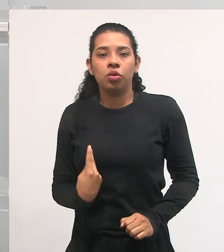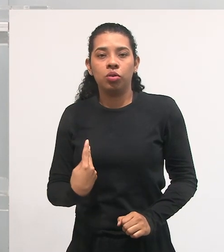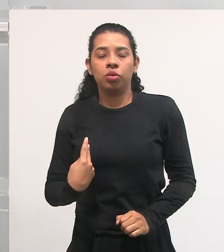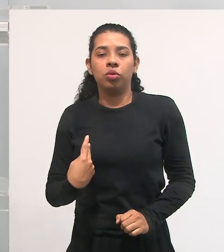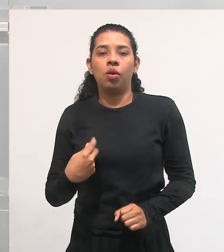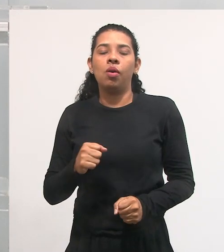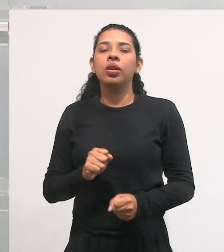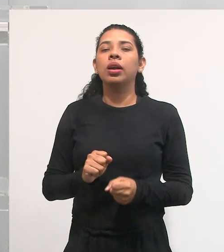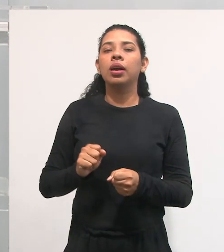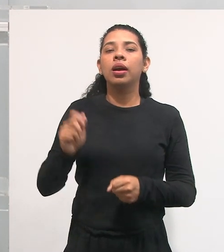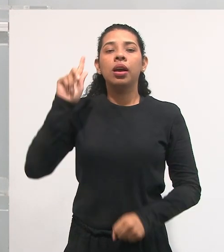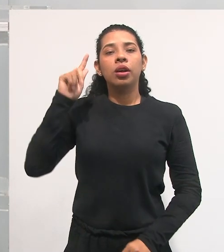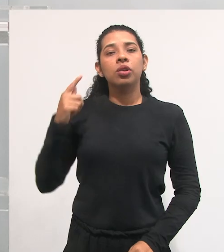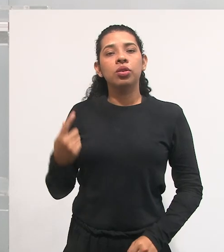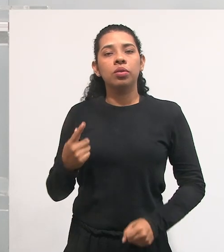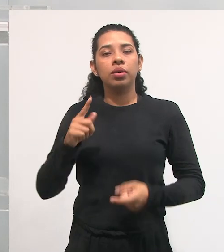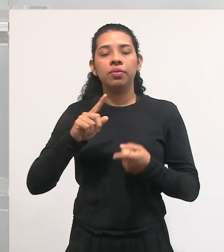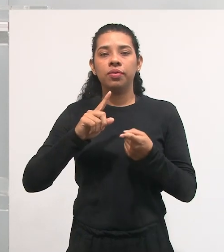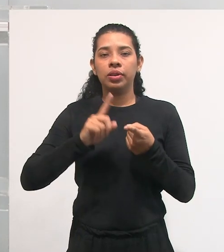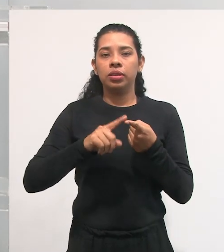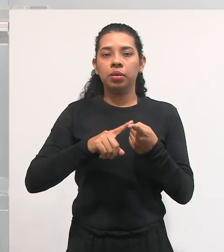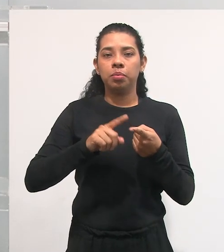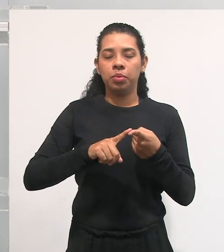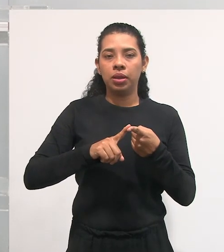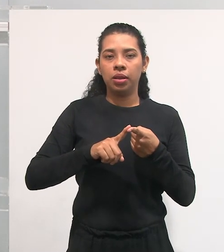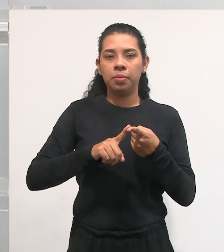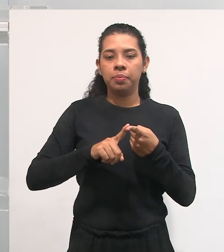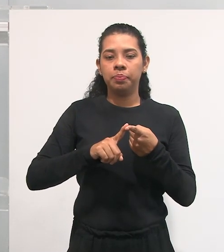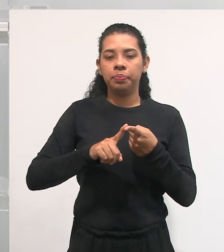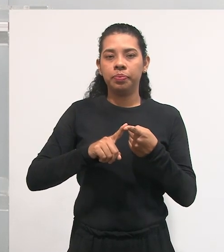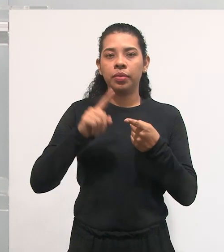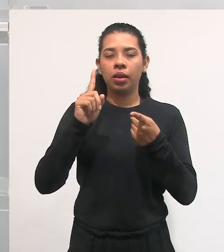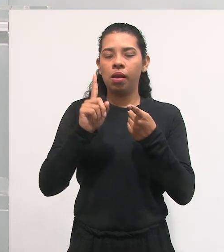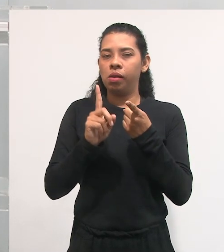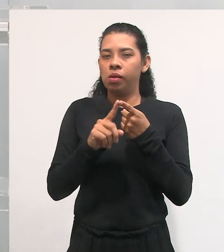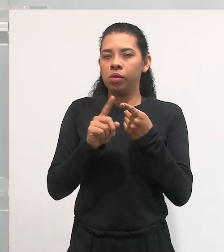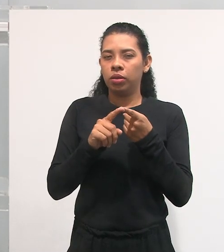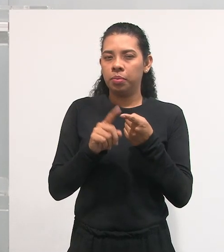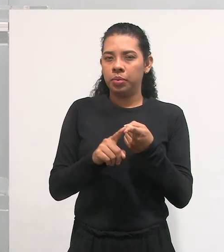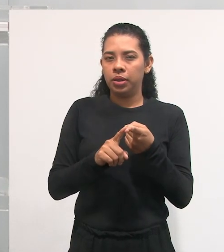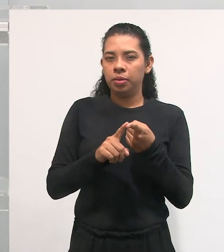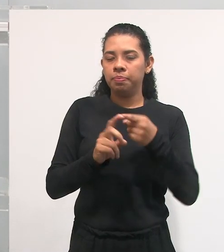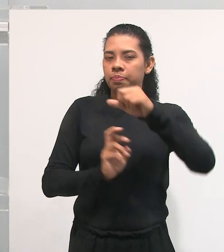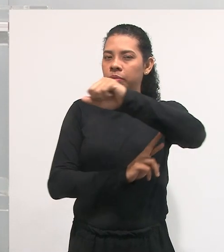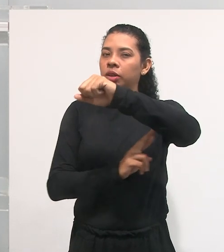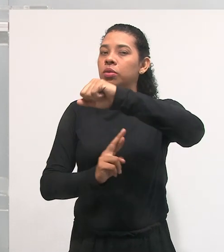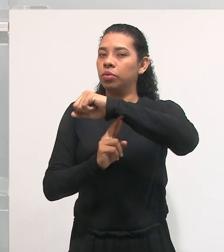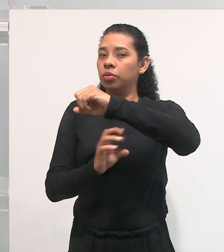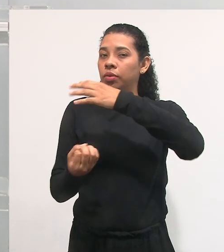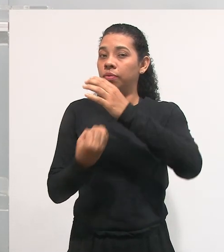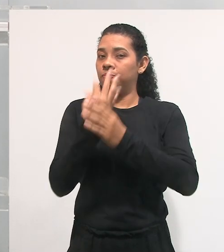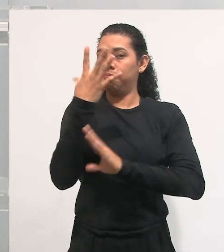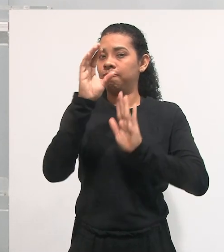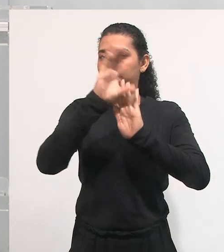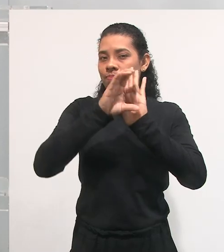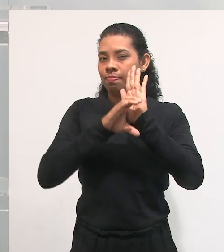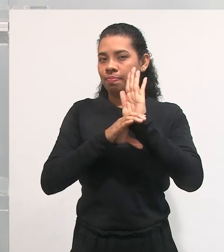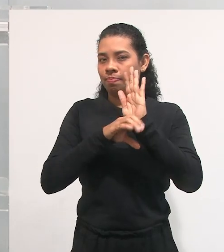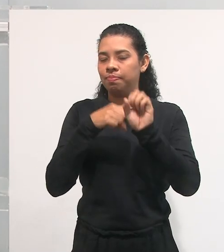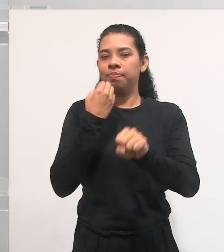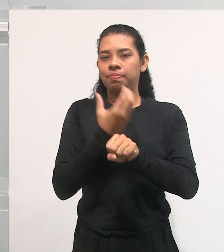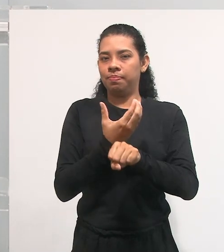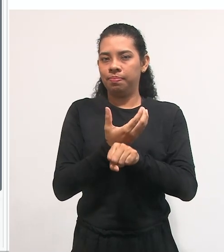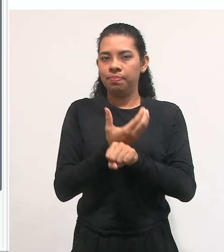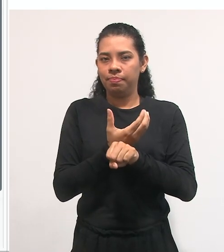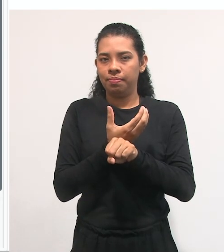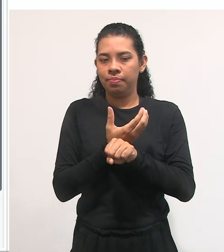realidade. Então, as secretarias fazem esses ajustes ou essas adequações ou essas complementações curriculares.